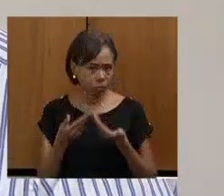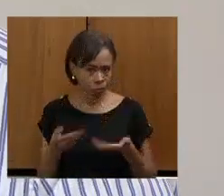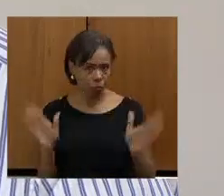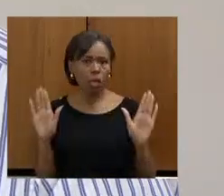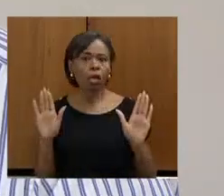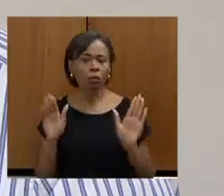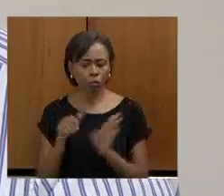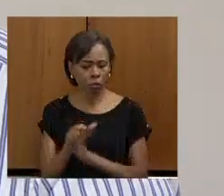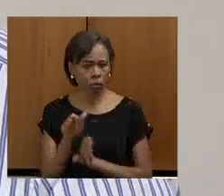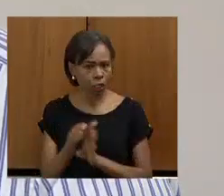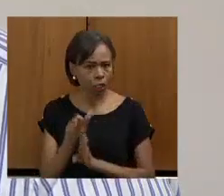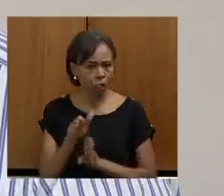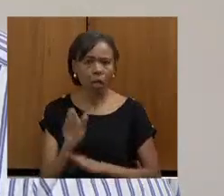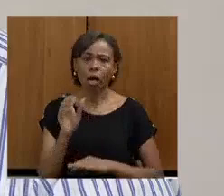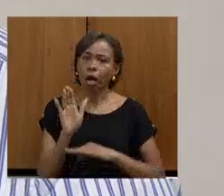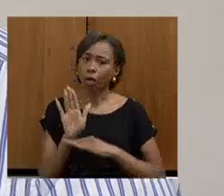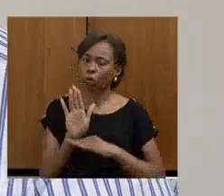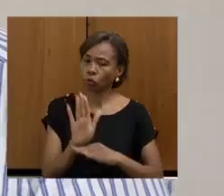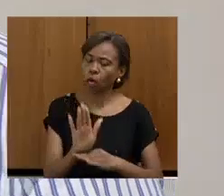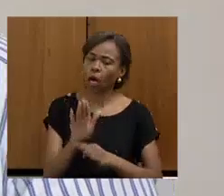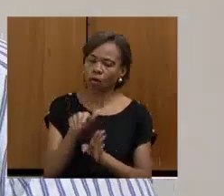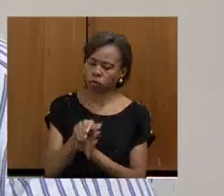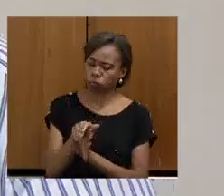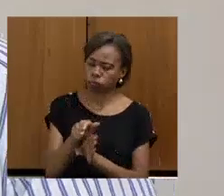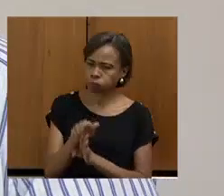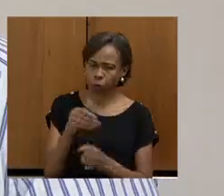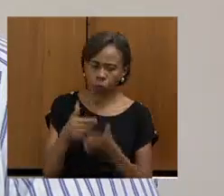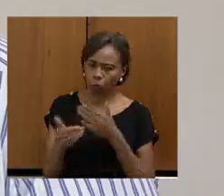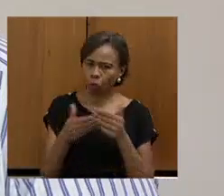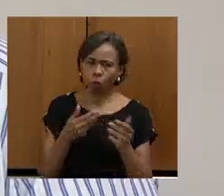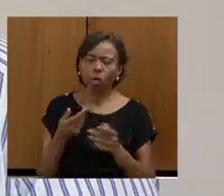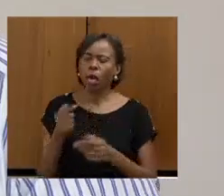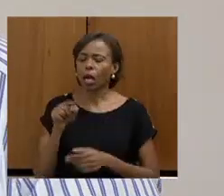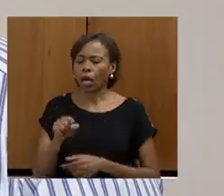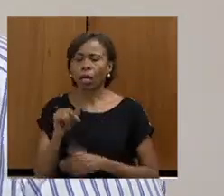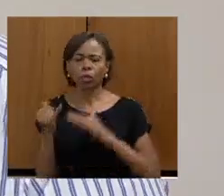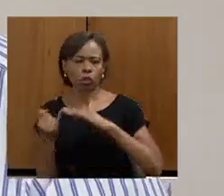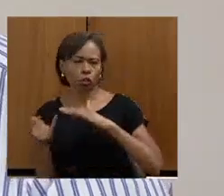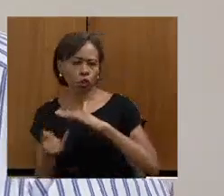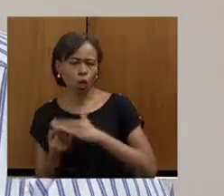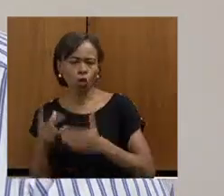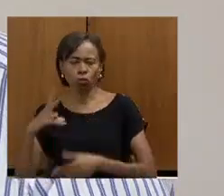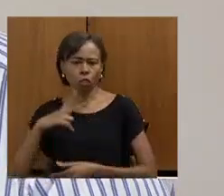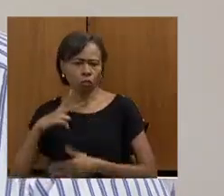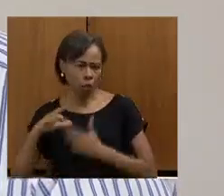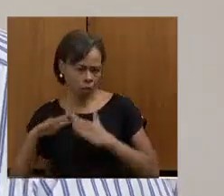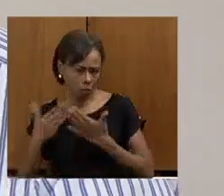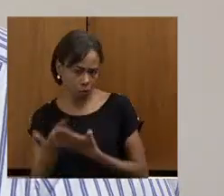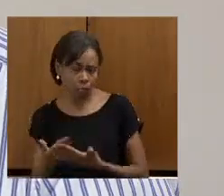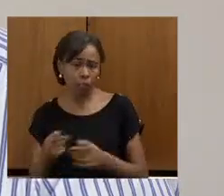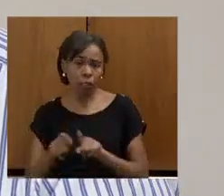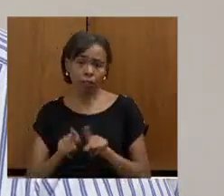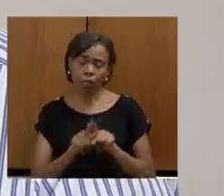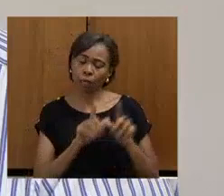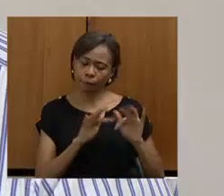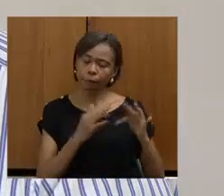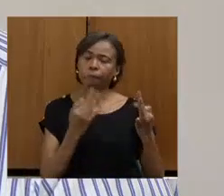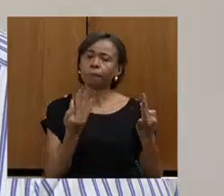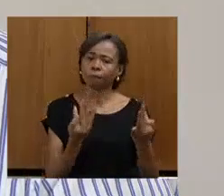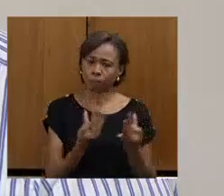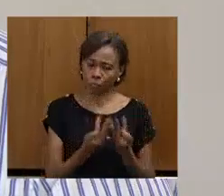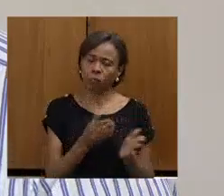orientar, aconselhar tanto as instituições da rede privada quanto as famílias para